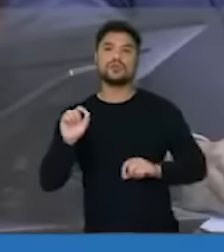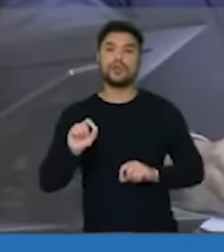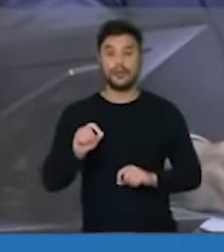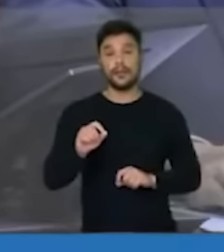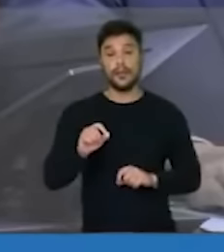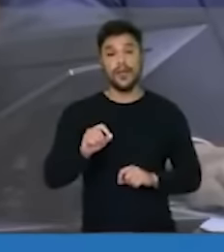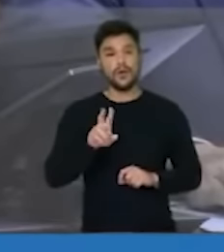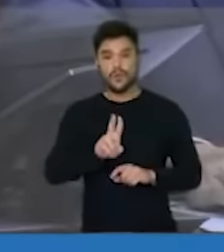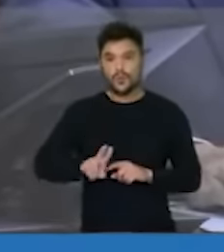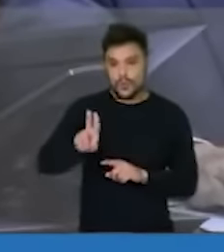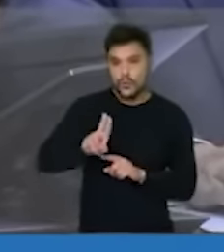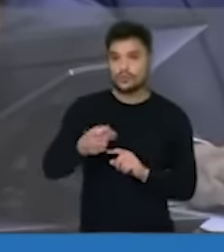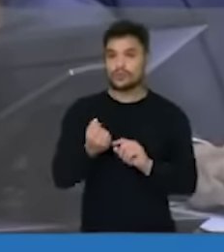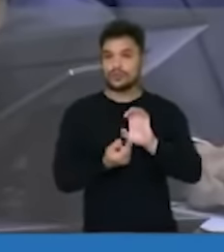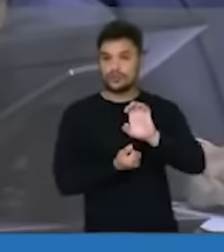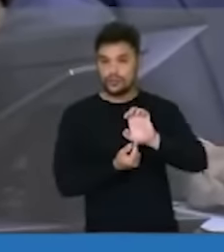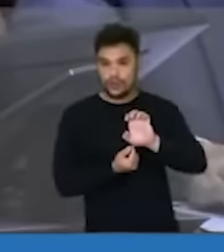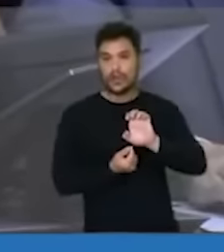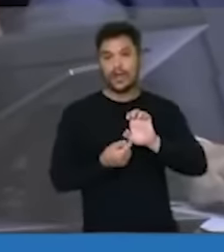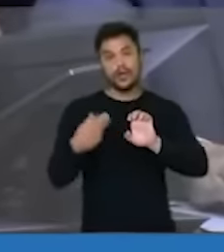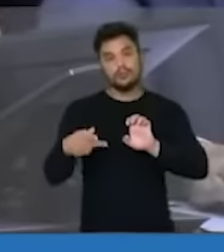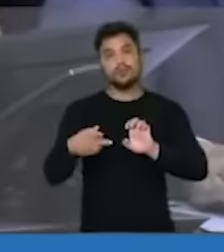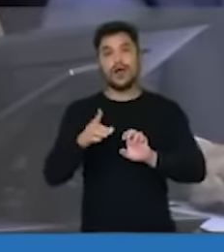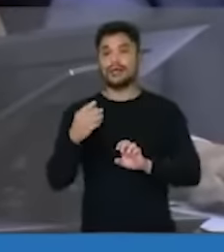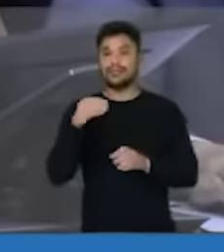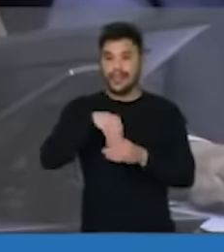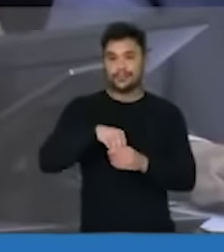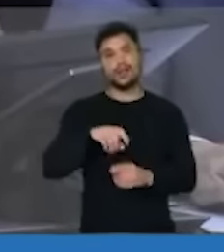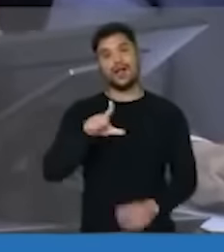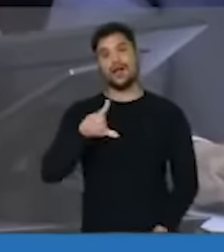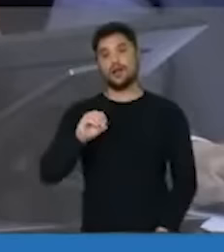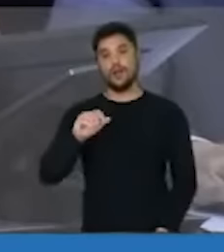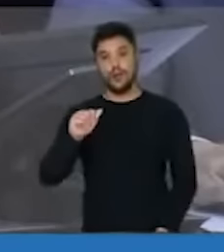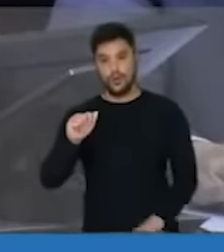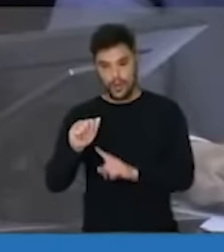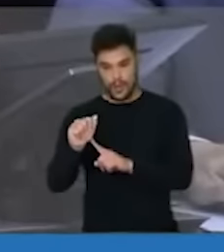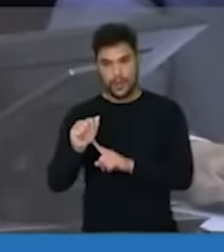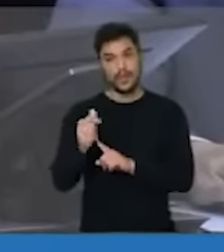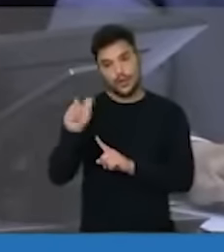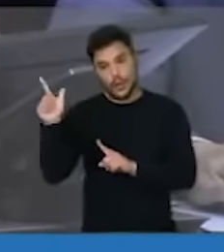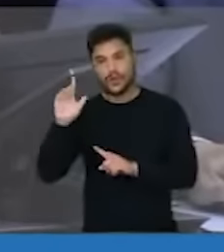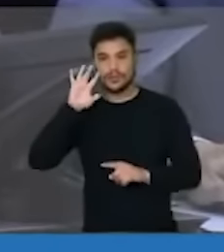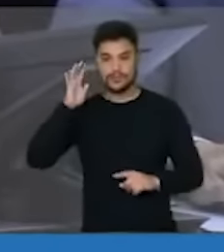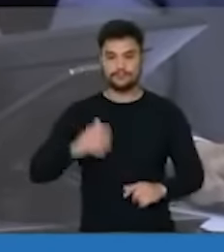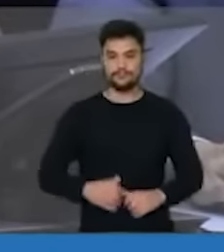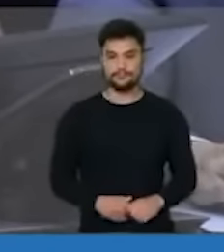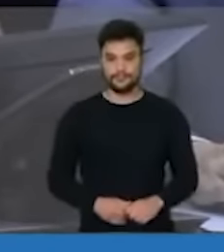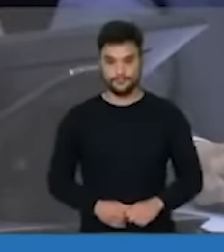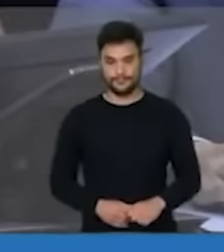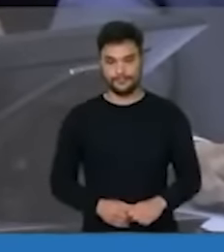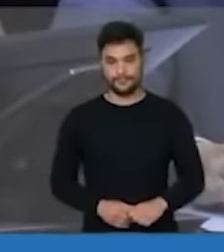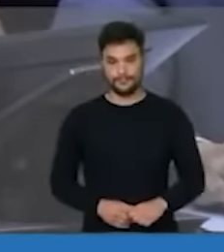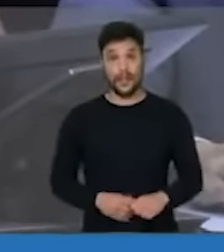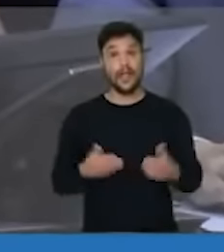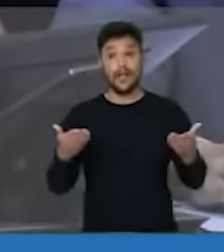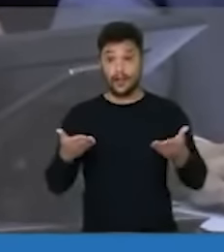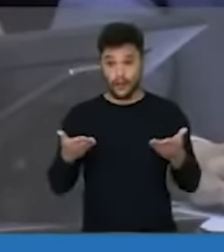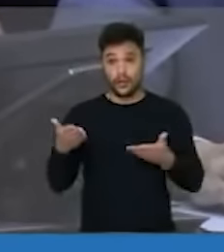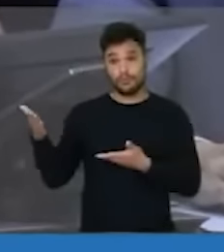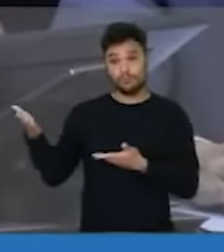e execução de emendas parlamentares na lei orçamentária anual e da outras providências. Para